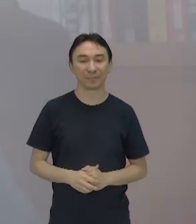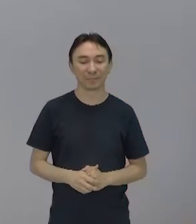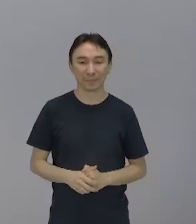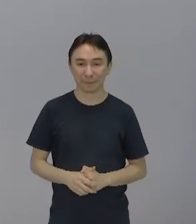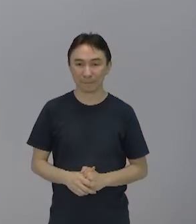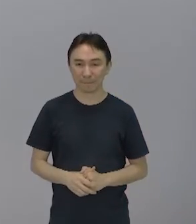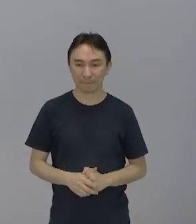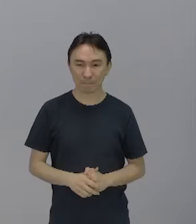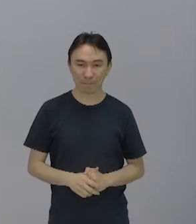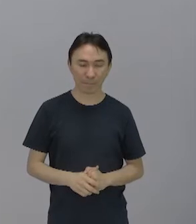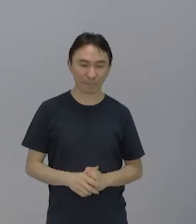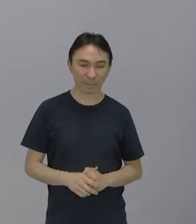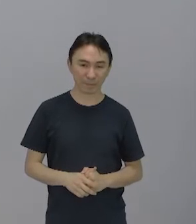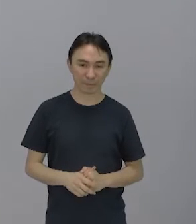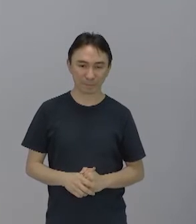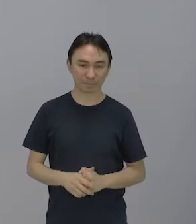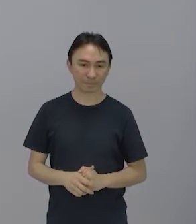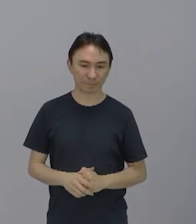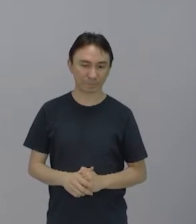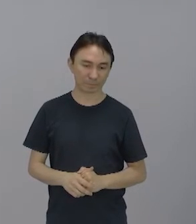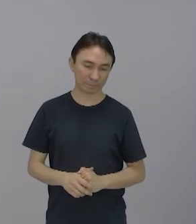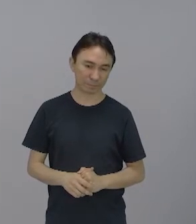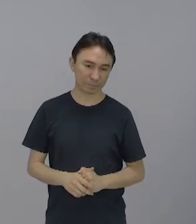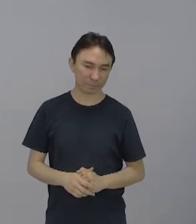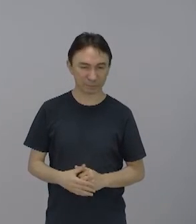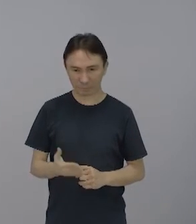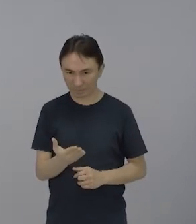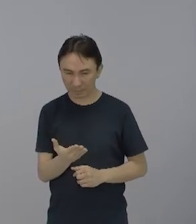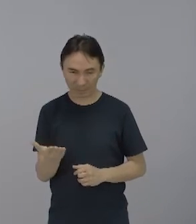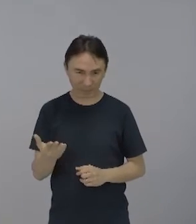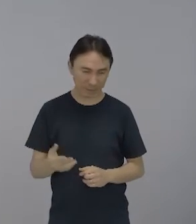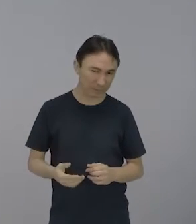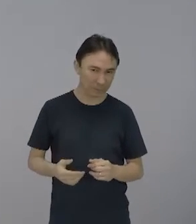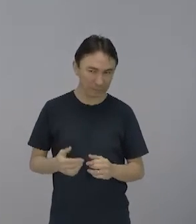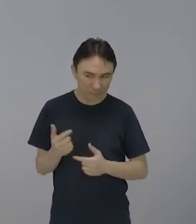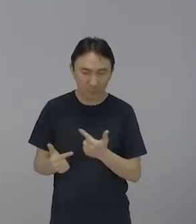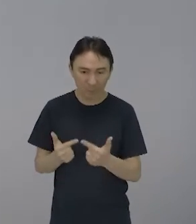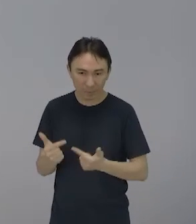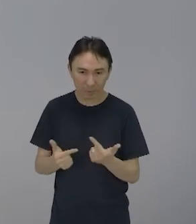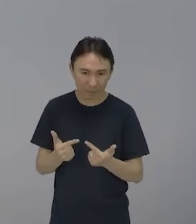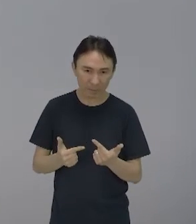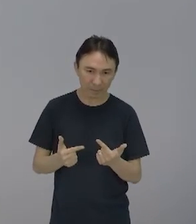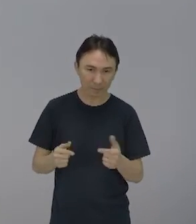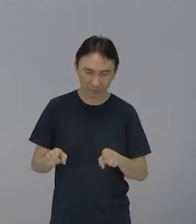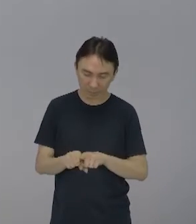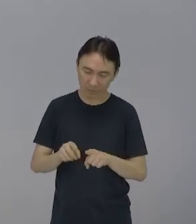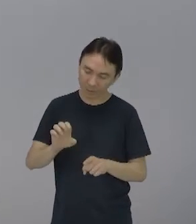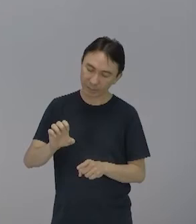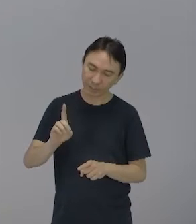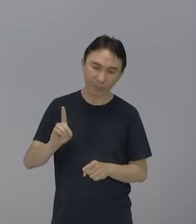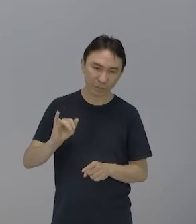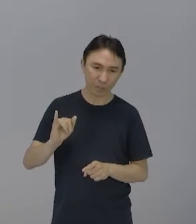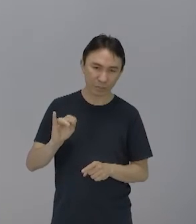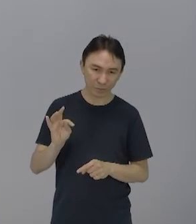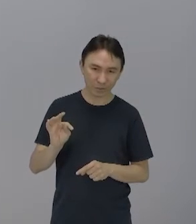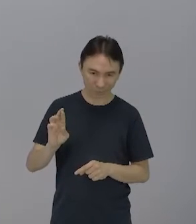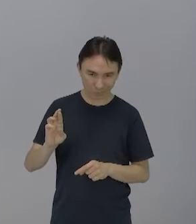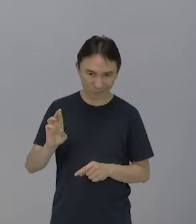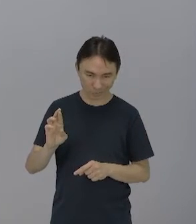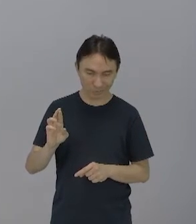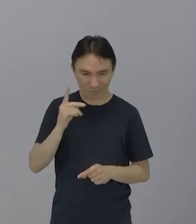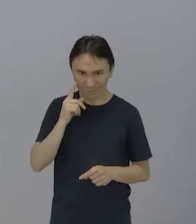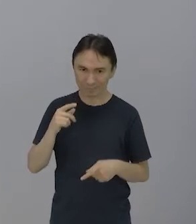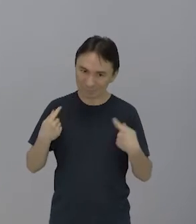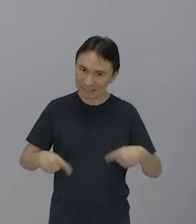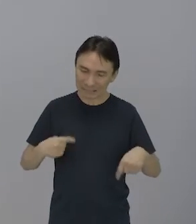Então assim, você, então, esse trabalho de editor, você tem que dominar inglês também, né? Você falou agora dessa época